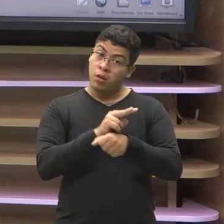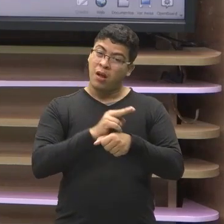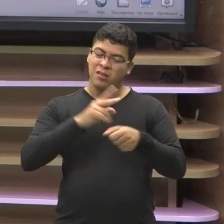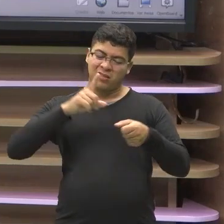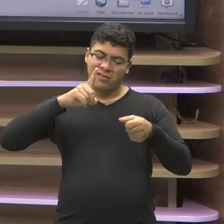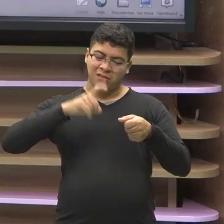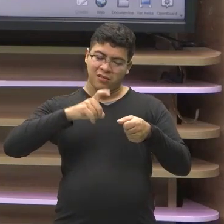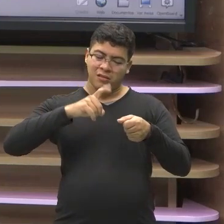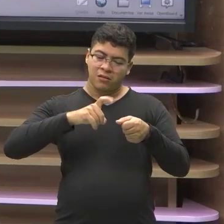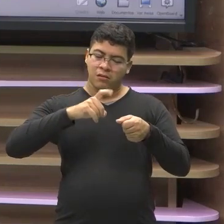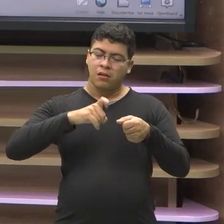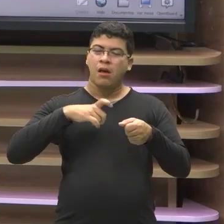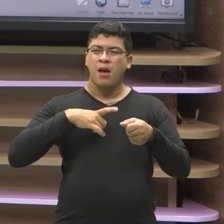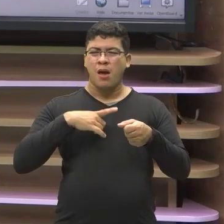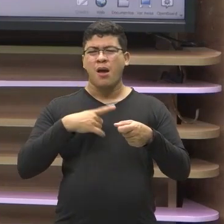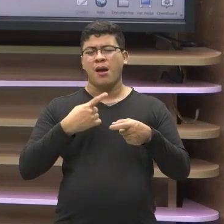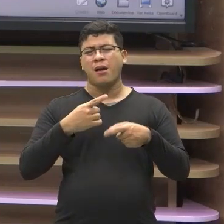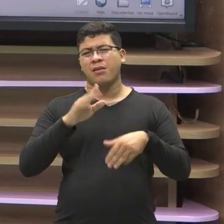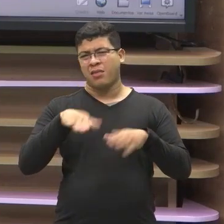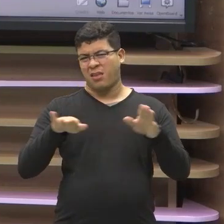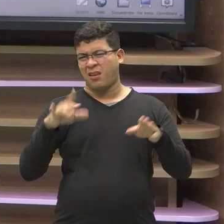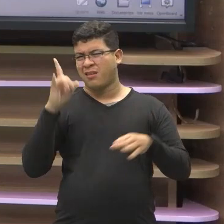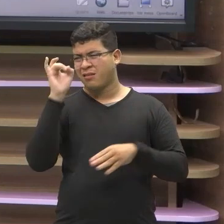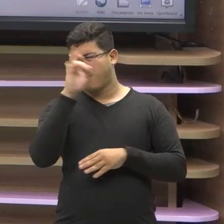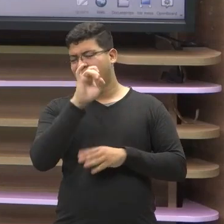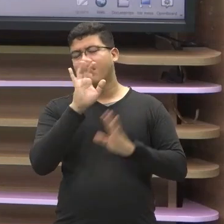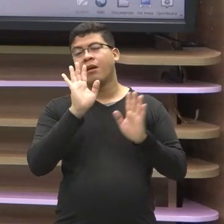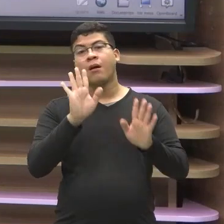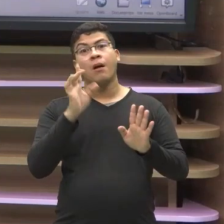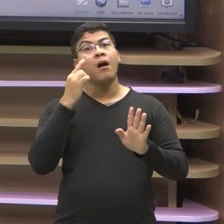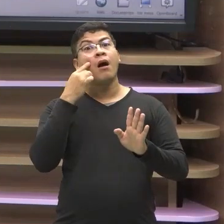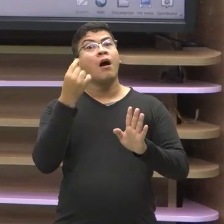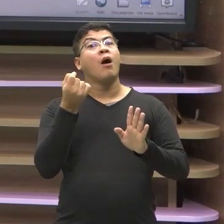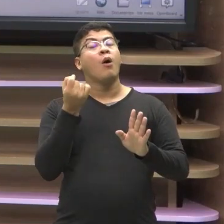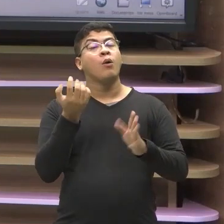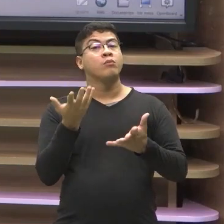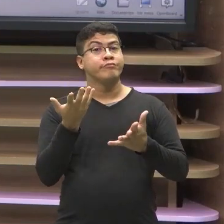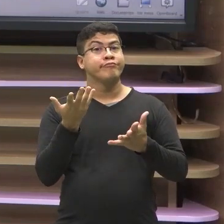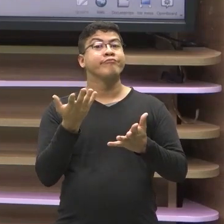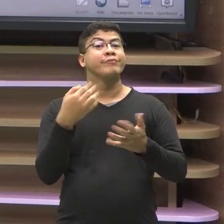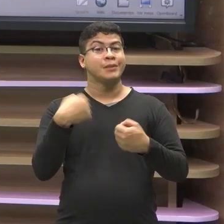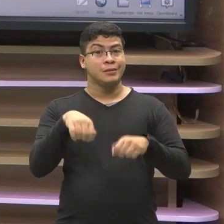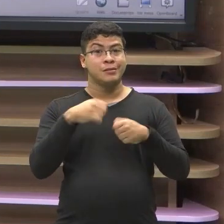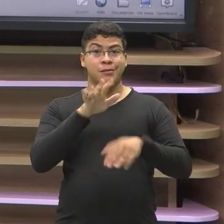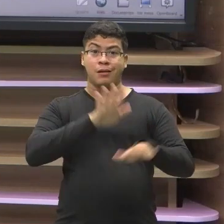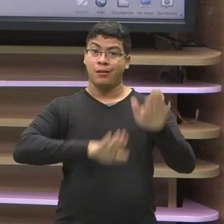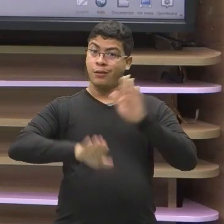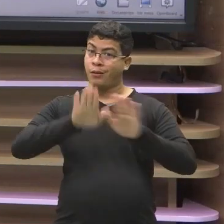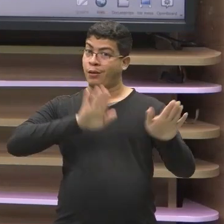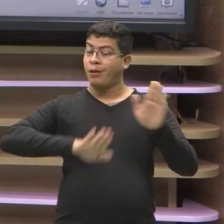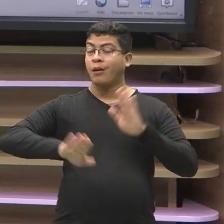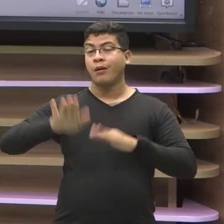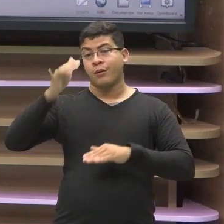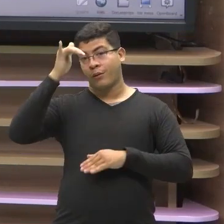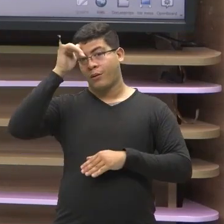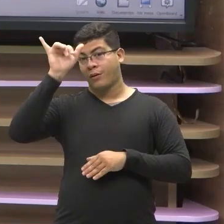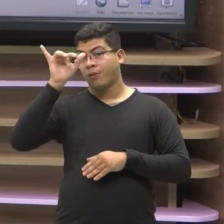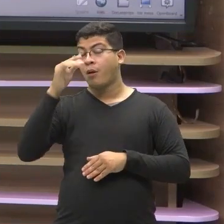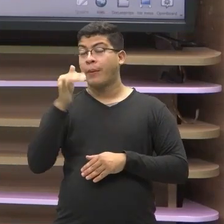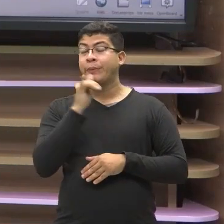difícil cuidar desse tipo de micose, mas é importante a gente ter os cuidados, né? Evitar ali, por exemplo, no caso da